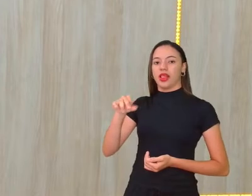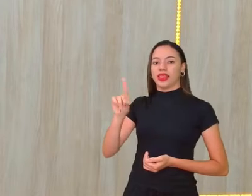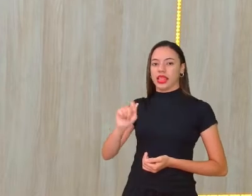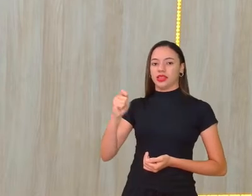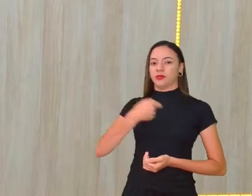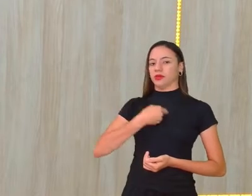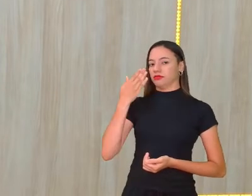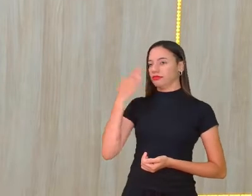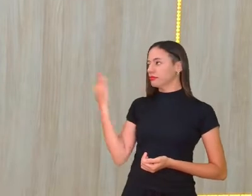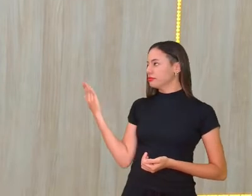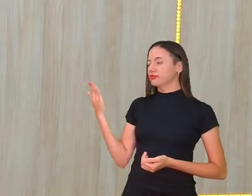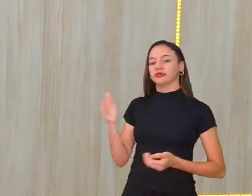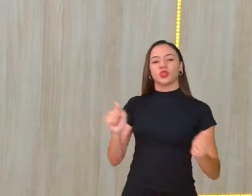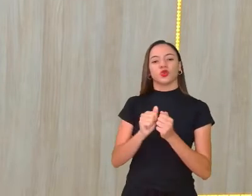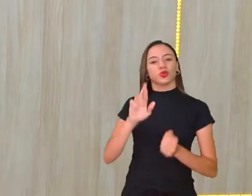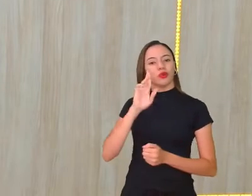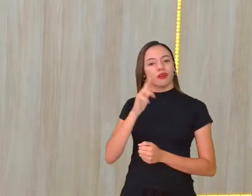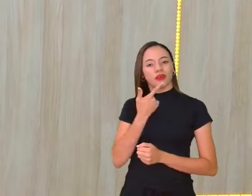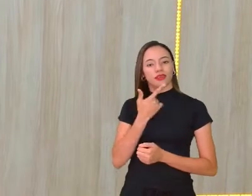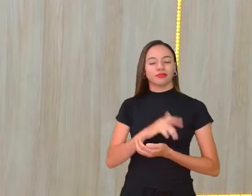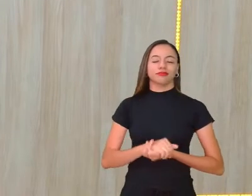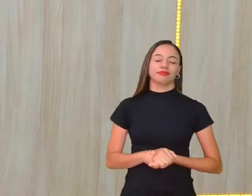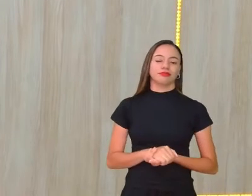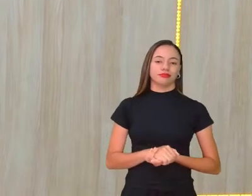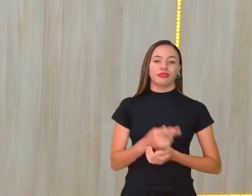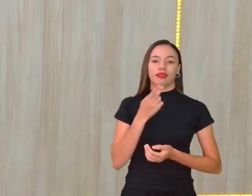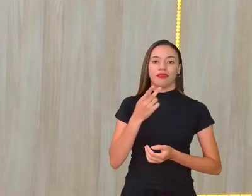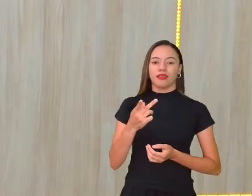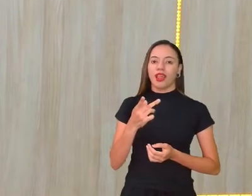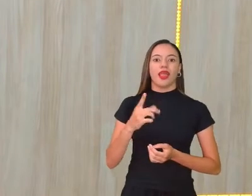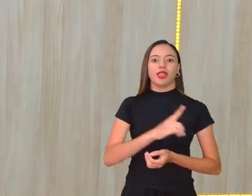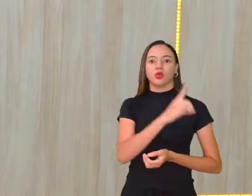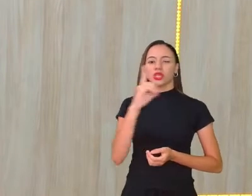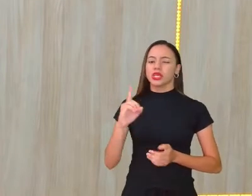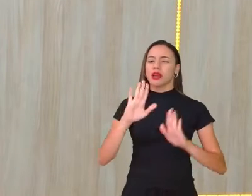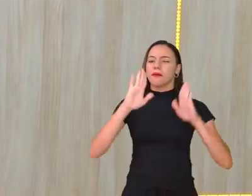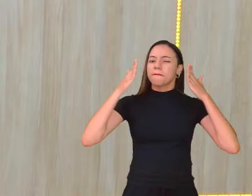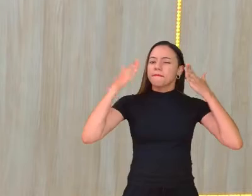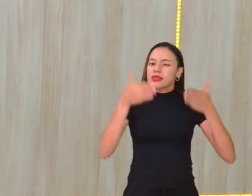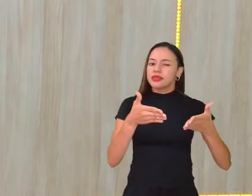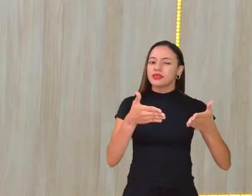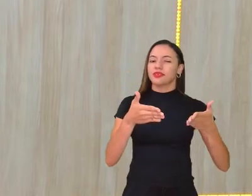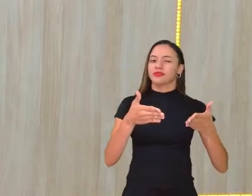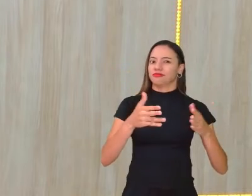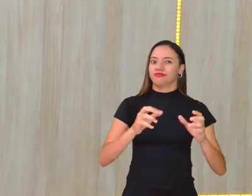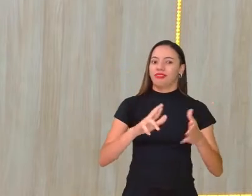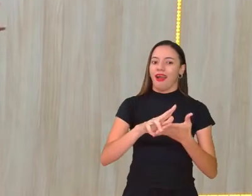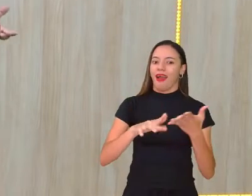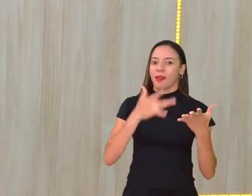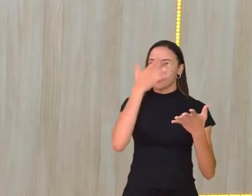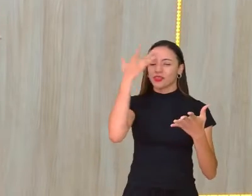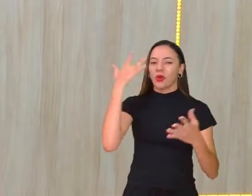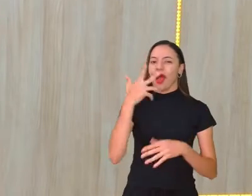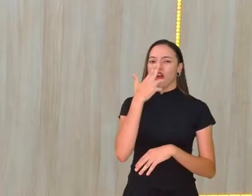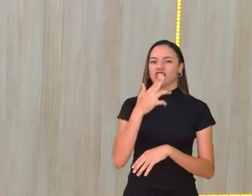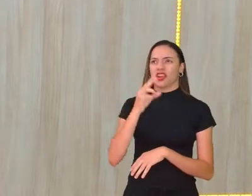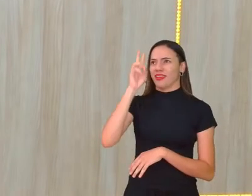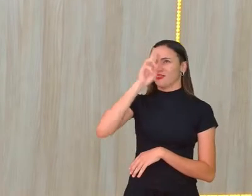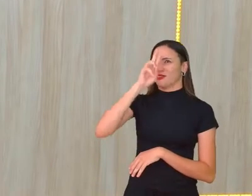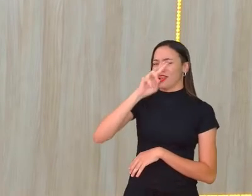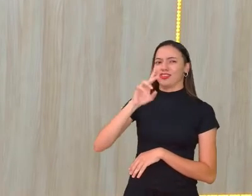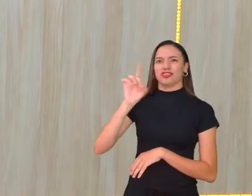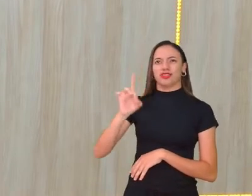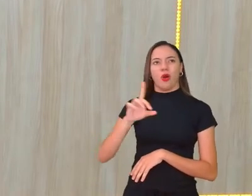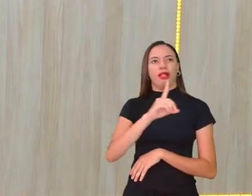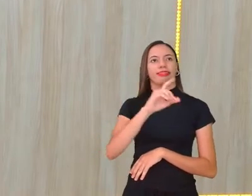é o meu sinal. Junto aqui com Raquel, vamos falar de uma data específica. Muita gente acha que história é só data, pelo amor